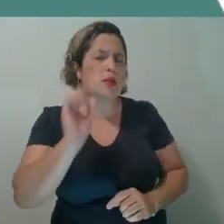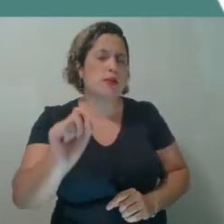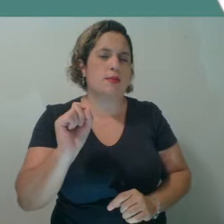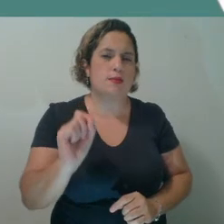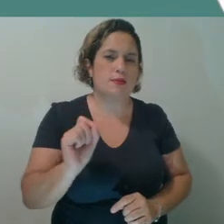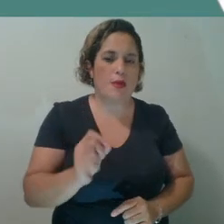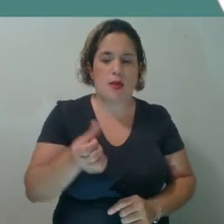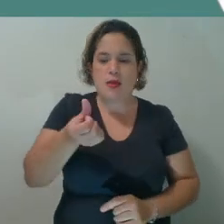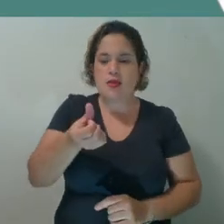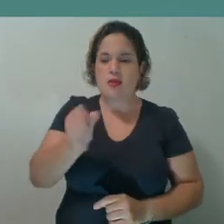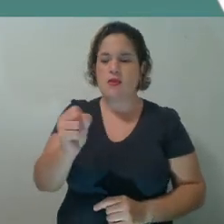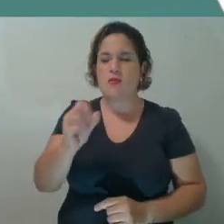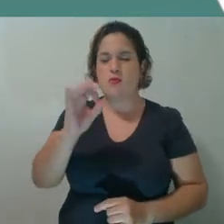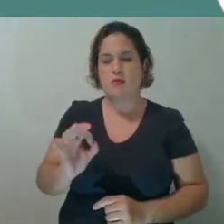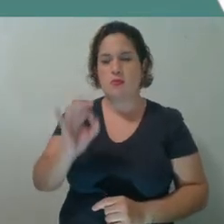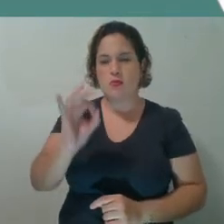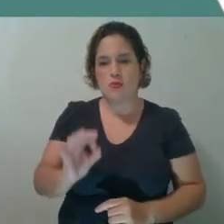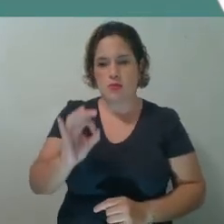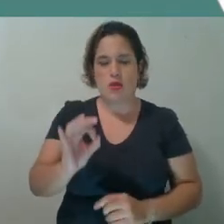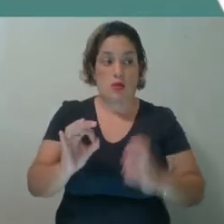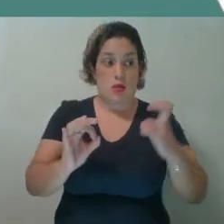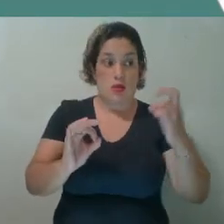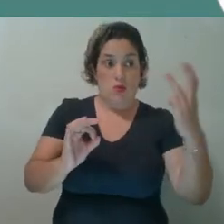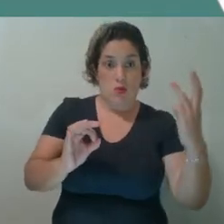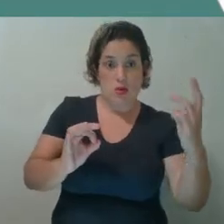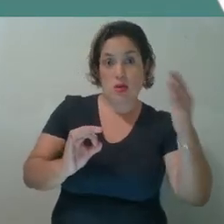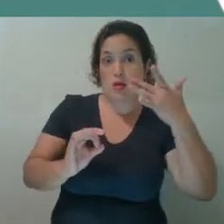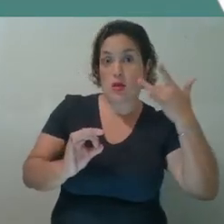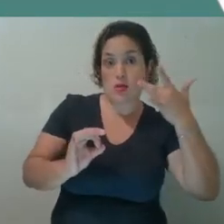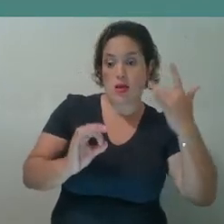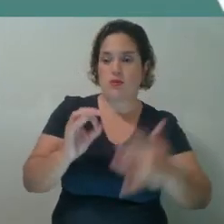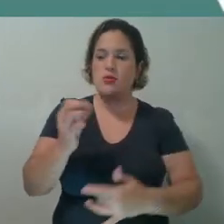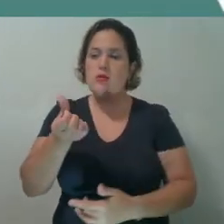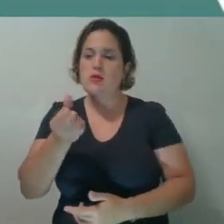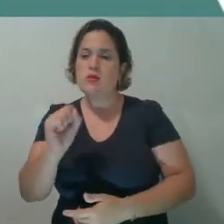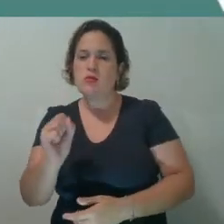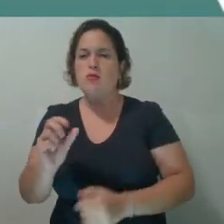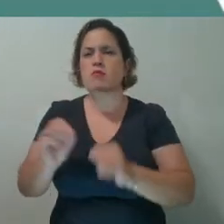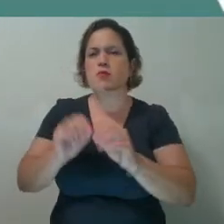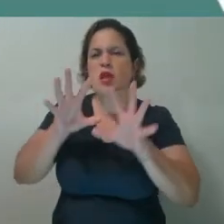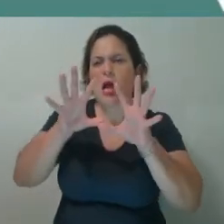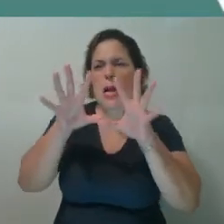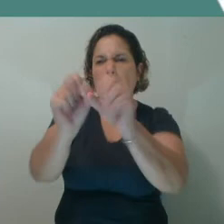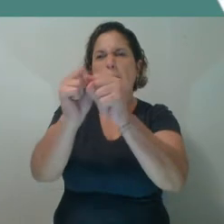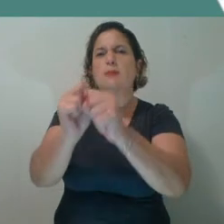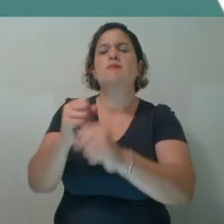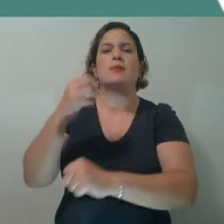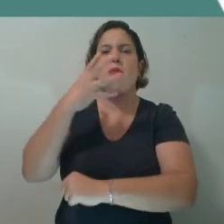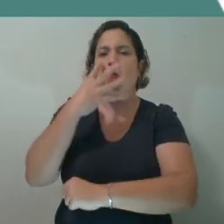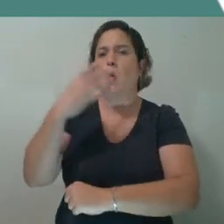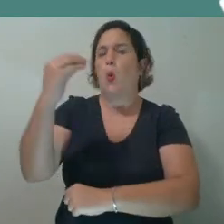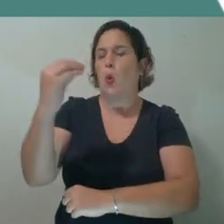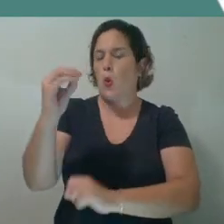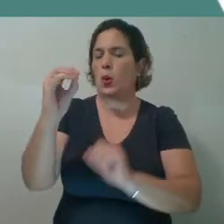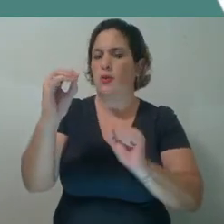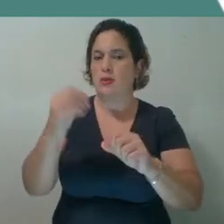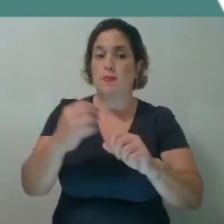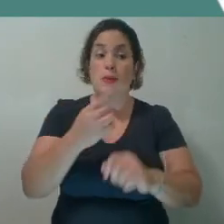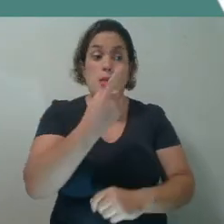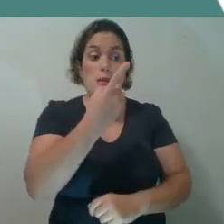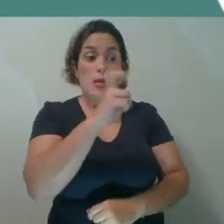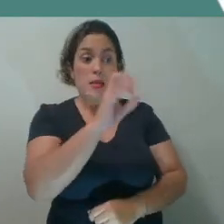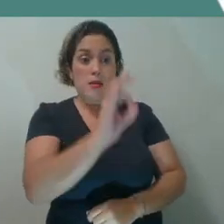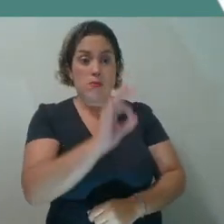que 68% desses 53 animais foram predados por coiotes, mas